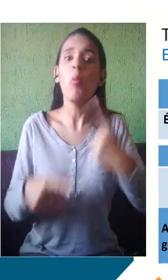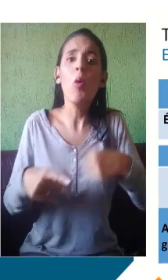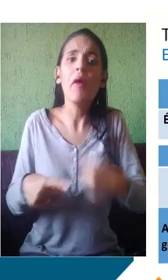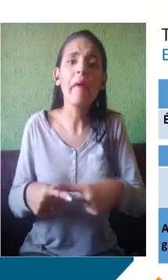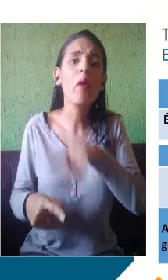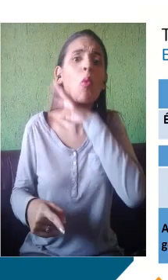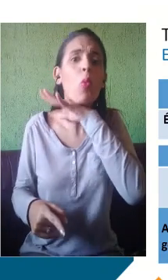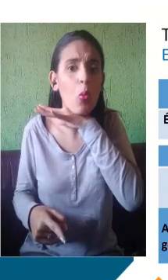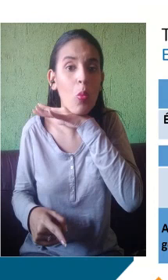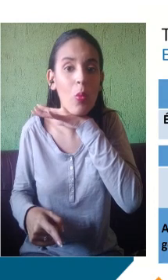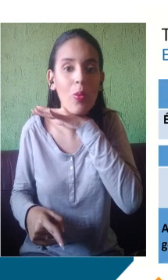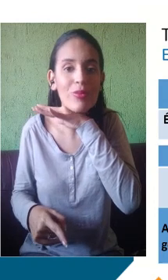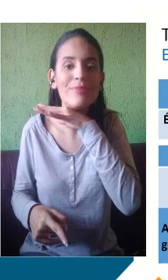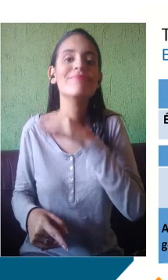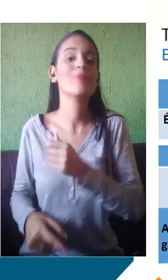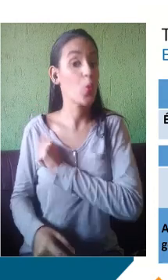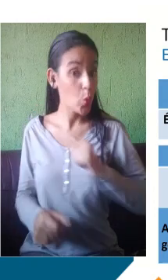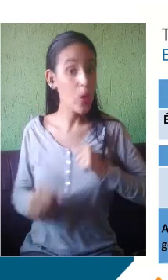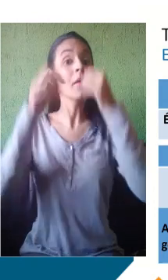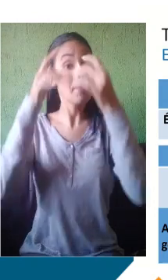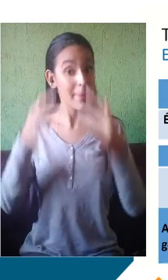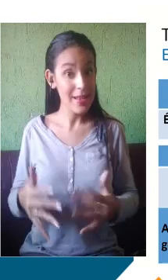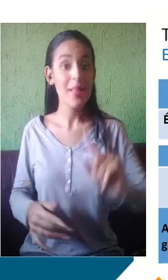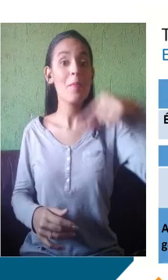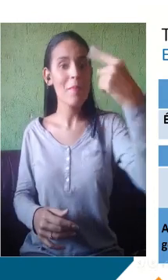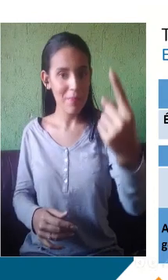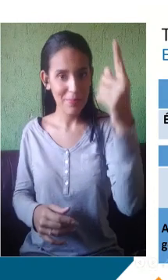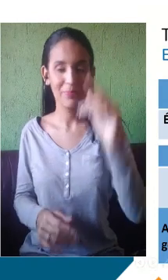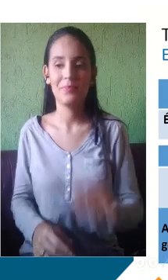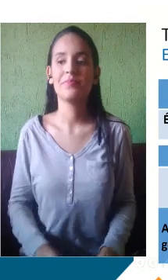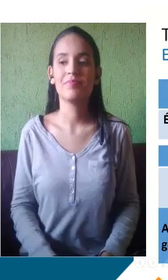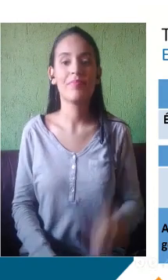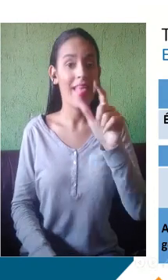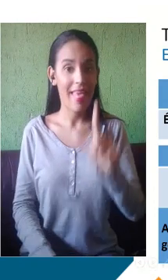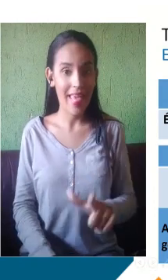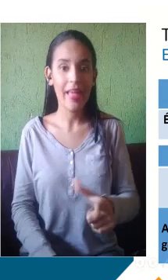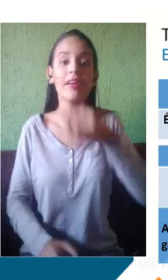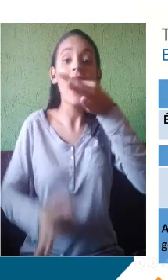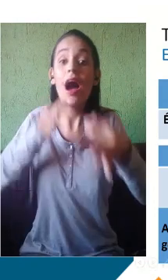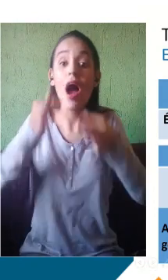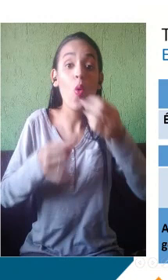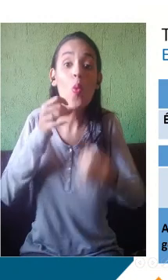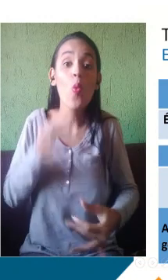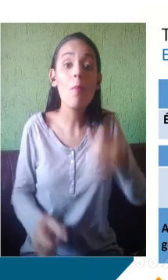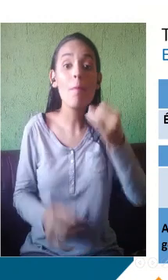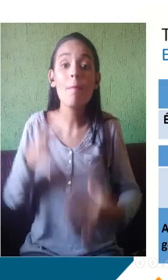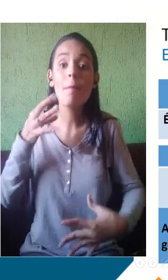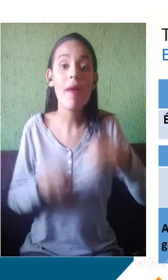ela está detalhando a tese. Então, a gente vai chamar essa informação aqui de